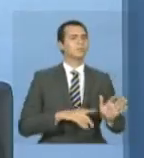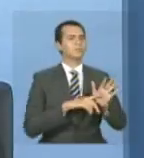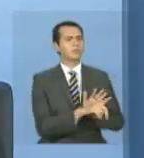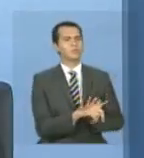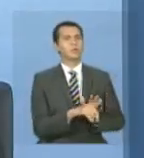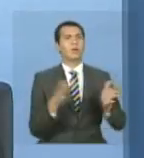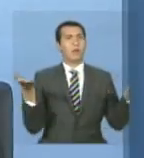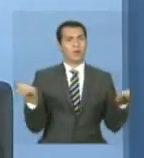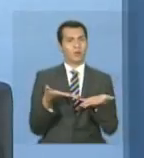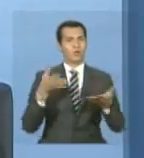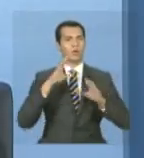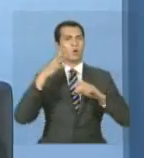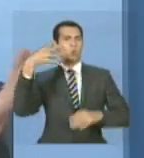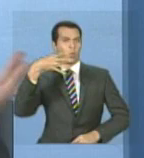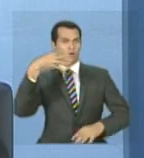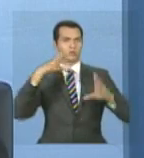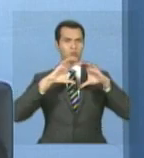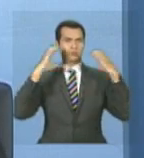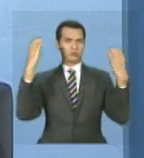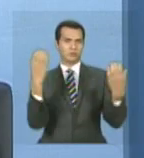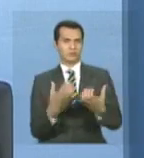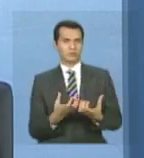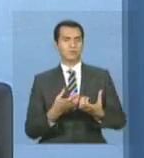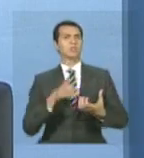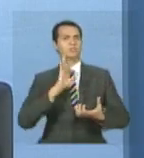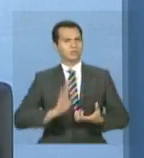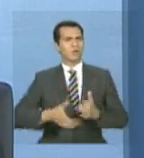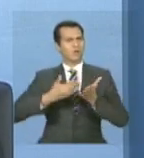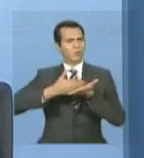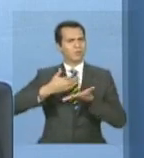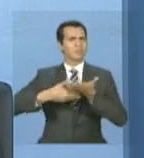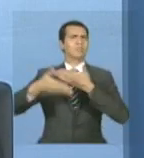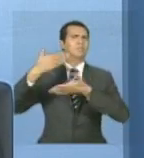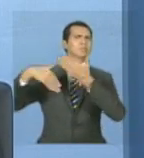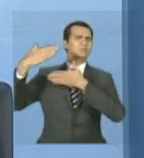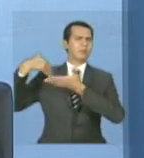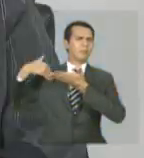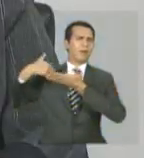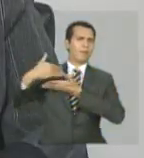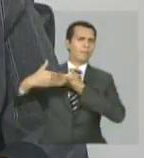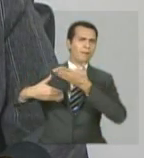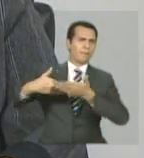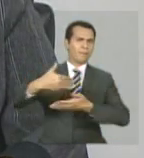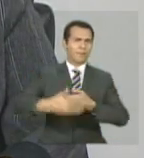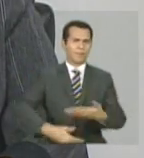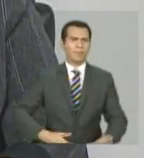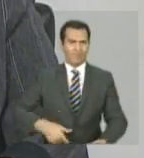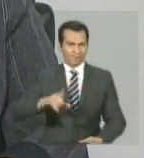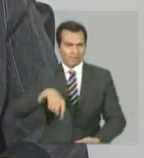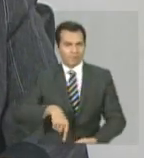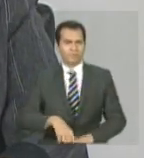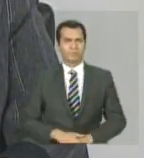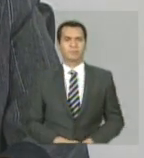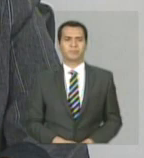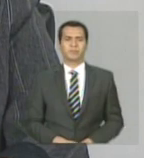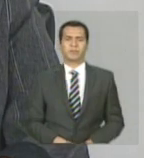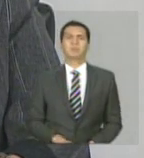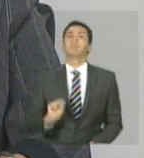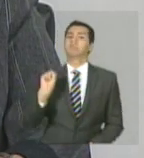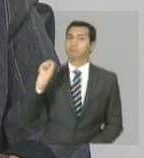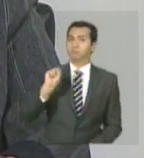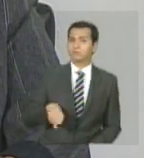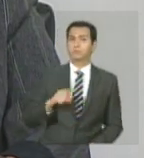na 4ª conferência, isso vem sendo construído há muito tempo? Sim, porque o que os estados e